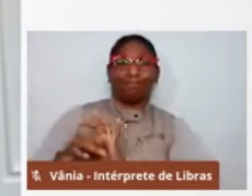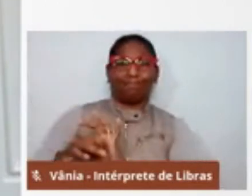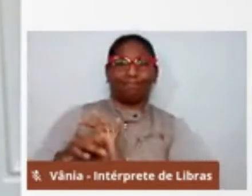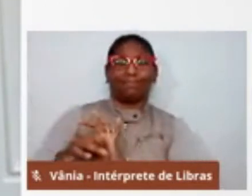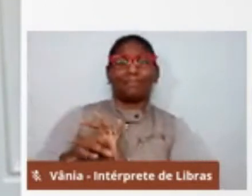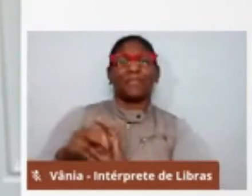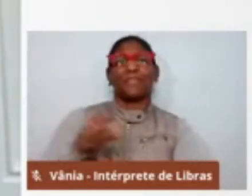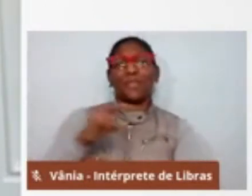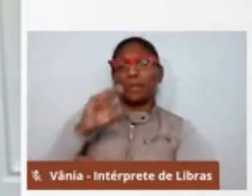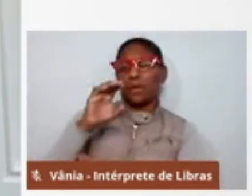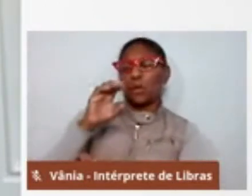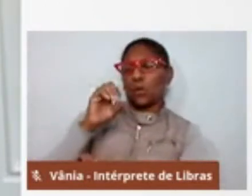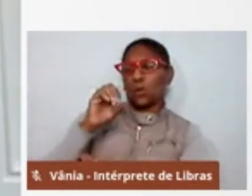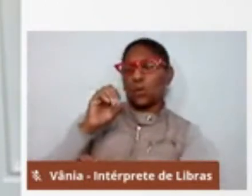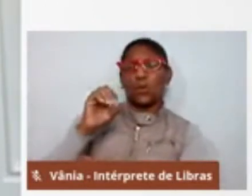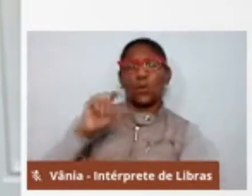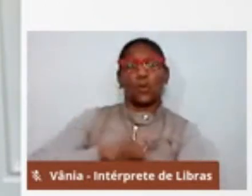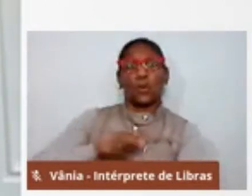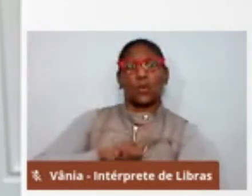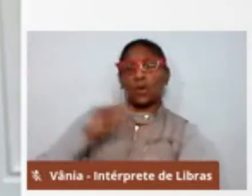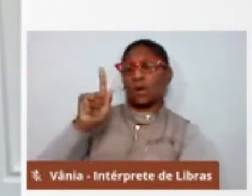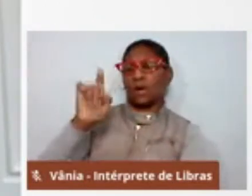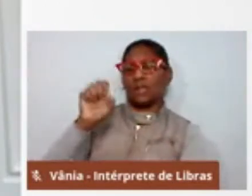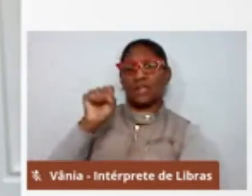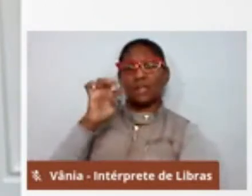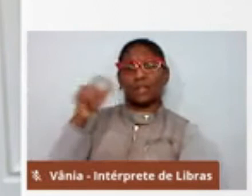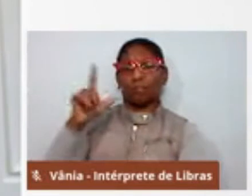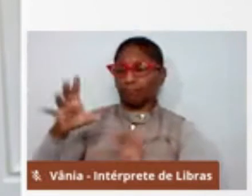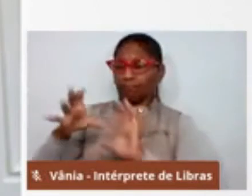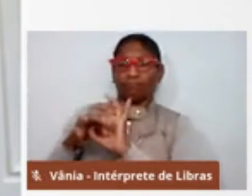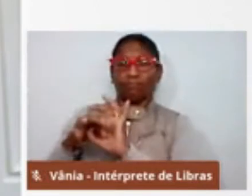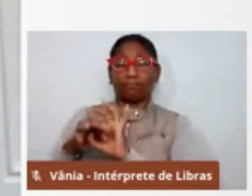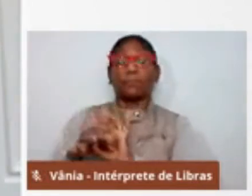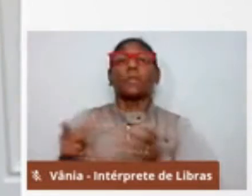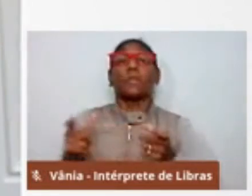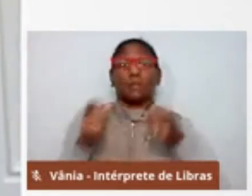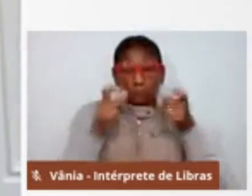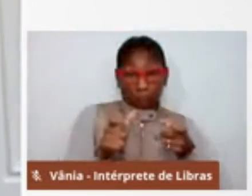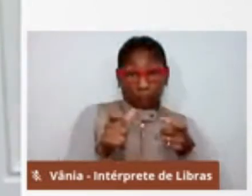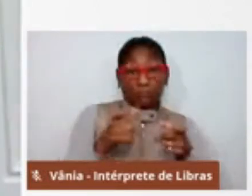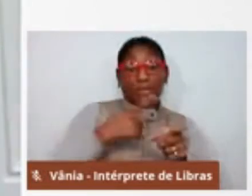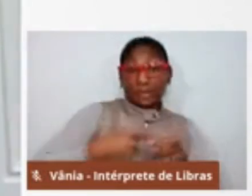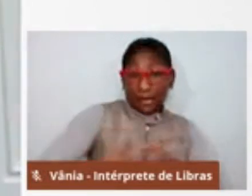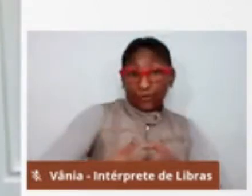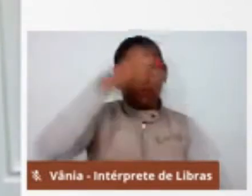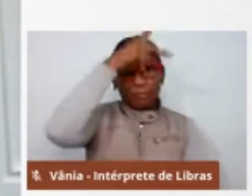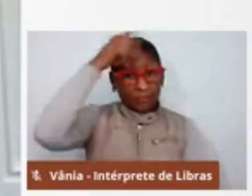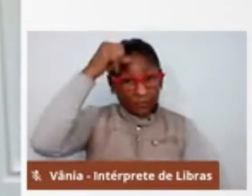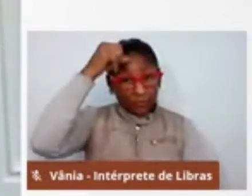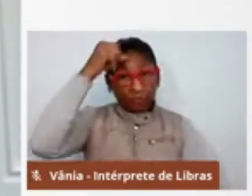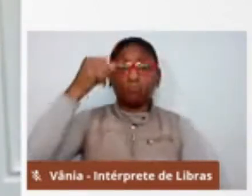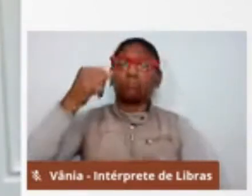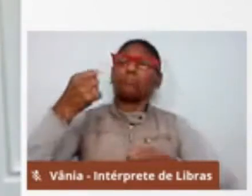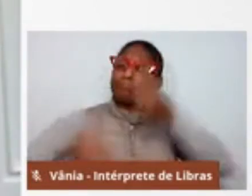ou gestão compartilhada, em que as associações, os municípios, as regiões, os prefeitos reunidos